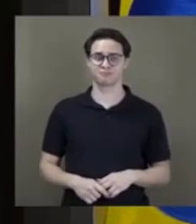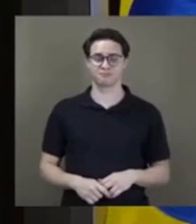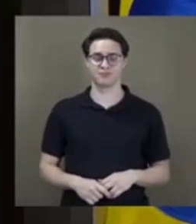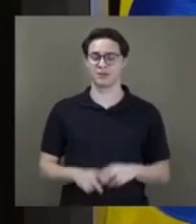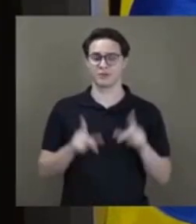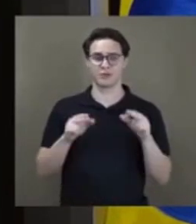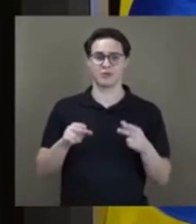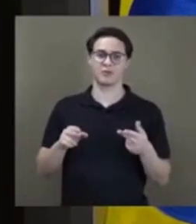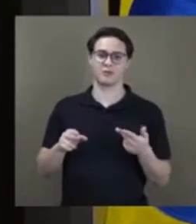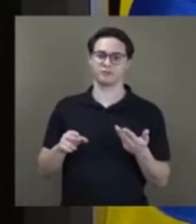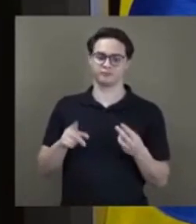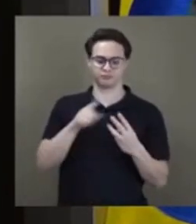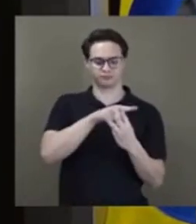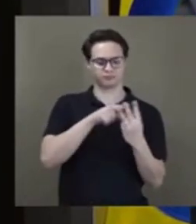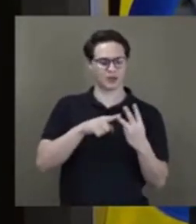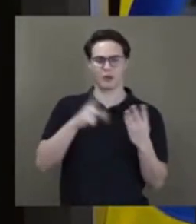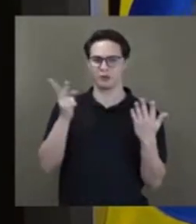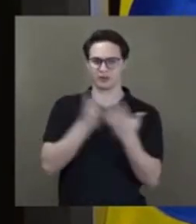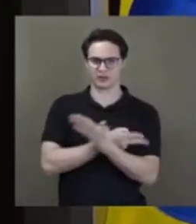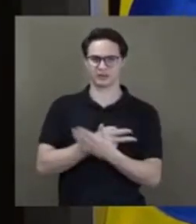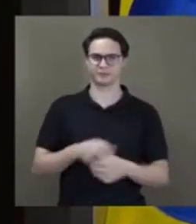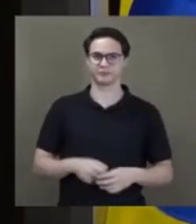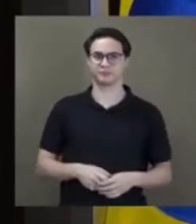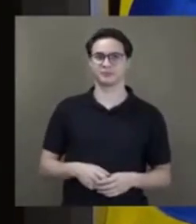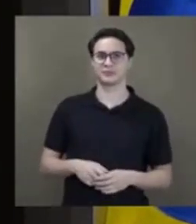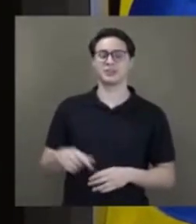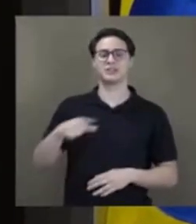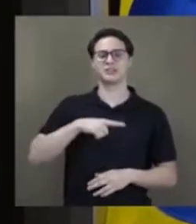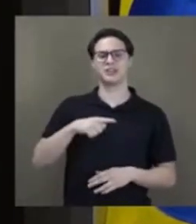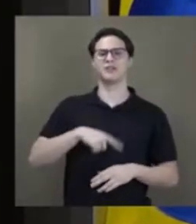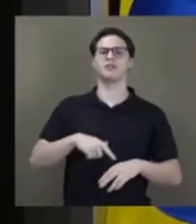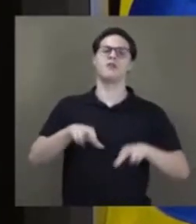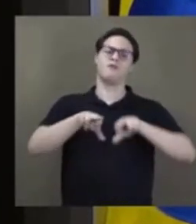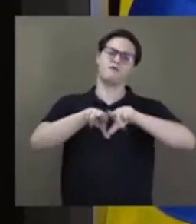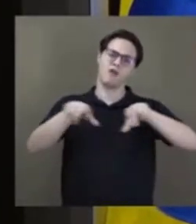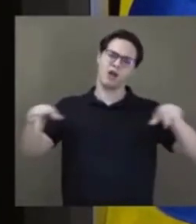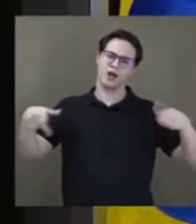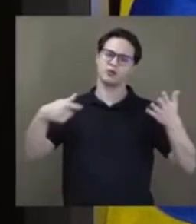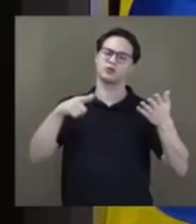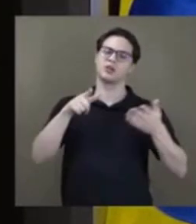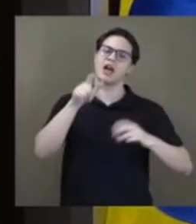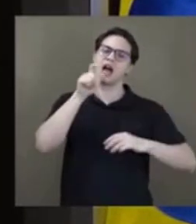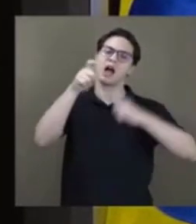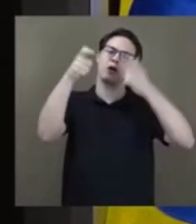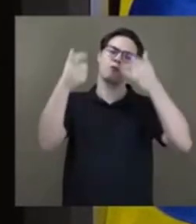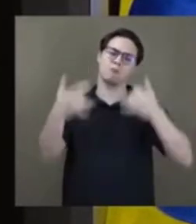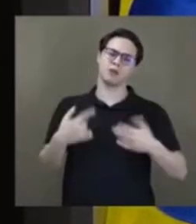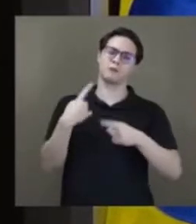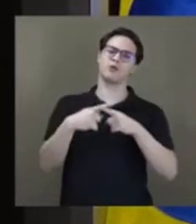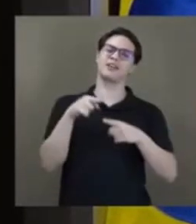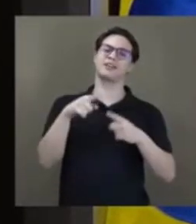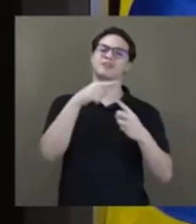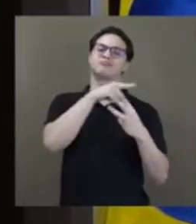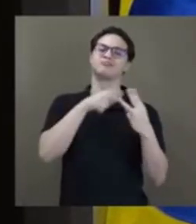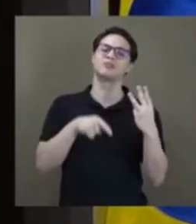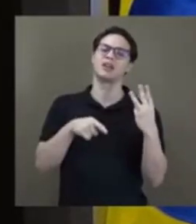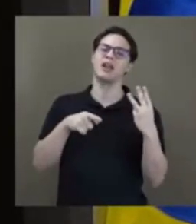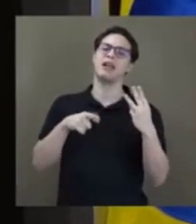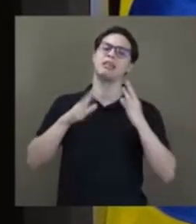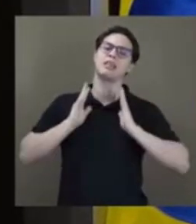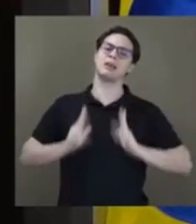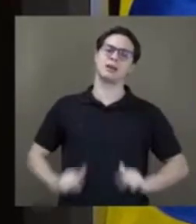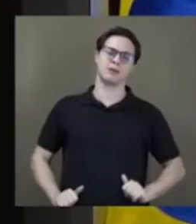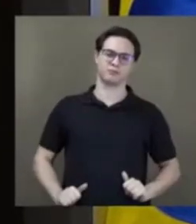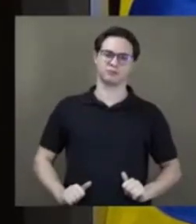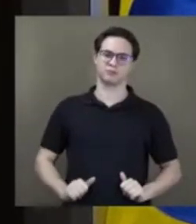juízes e aos promotores. Há vários argumentos para sustentar este erro.